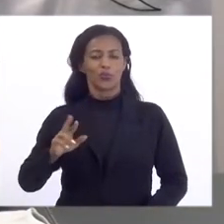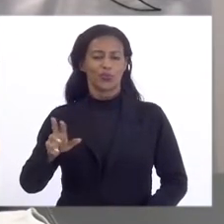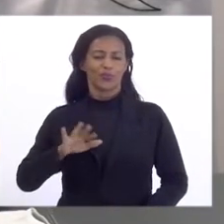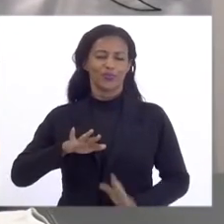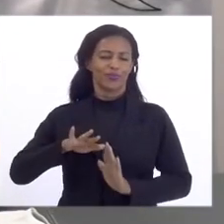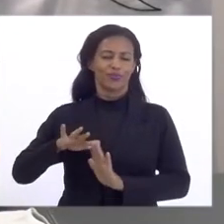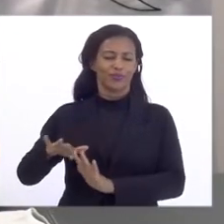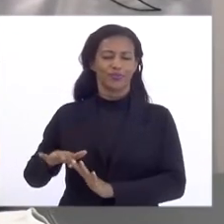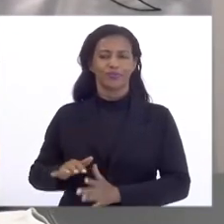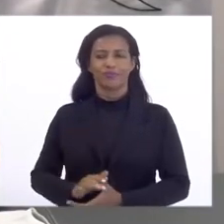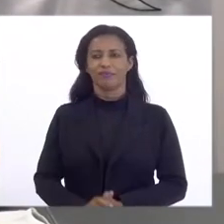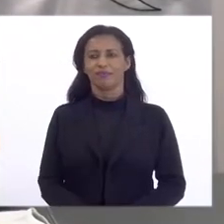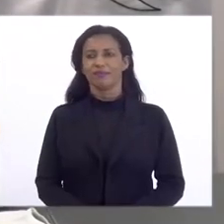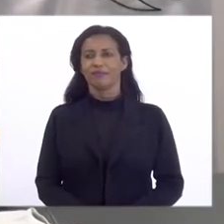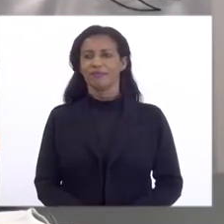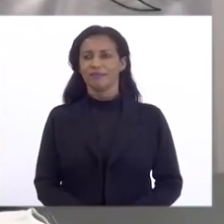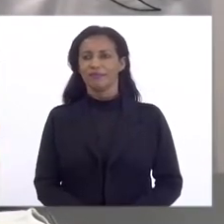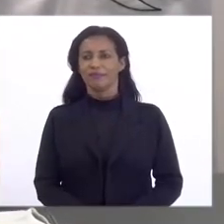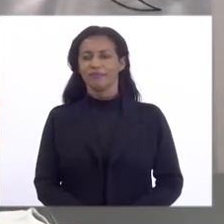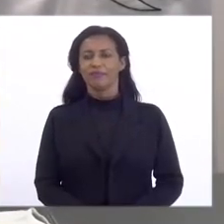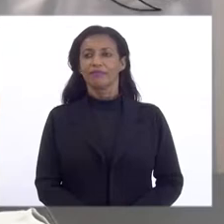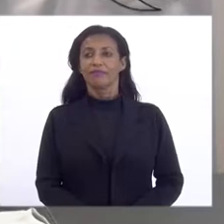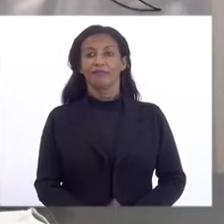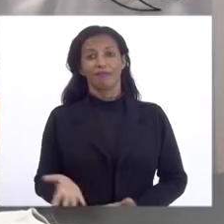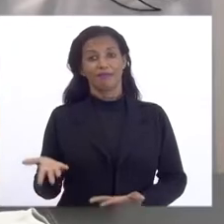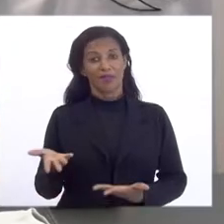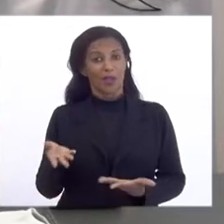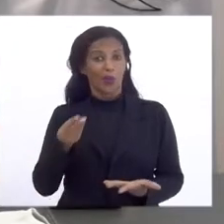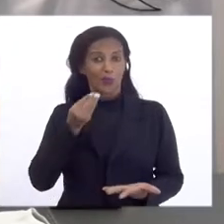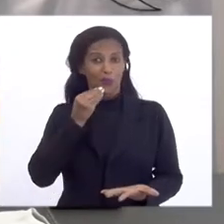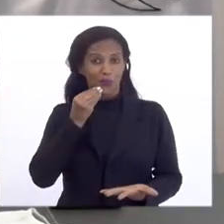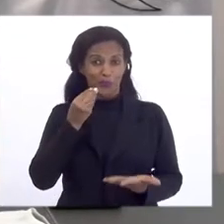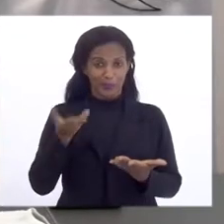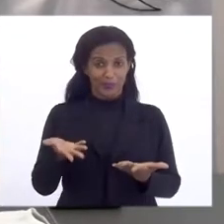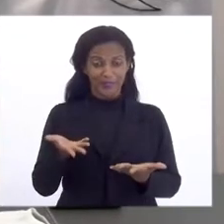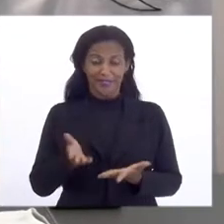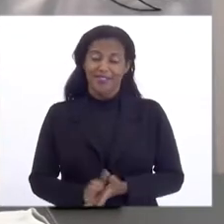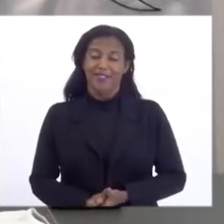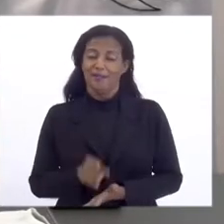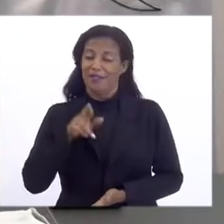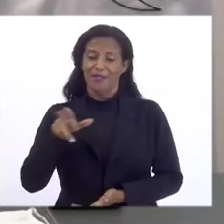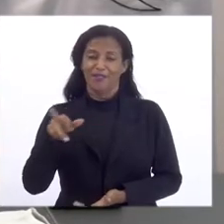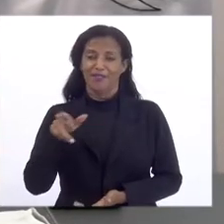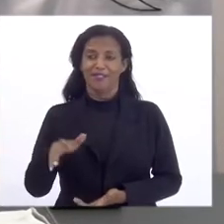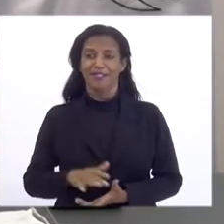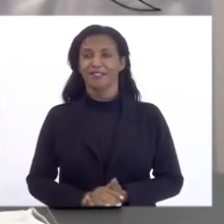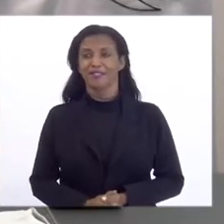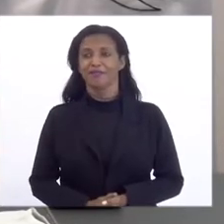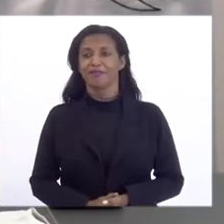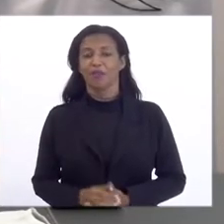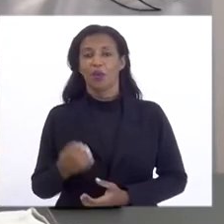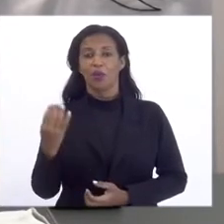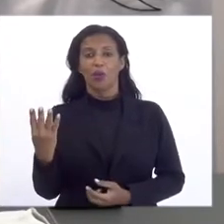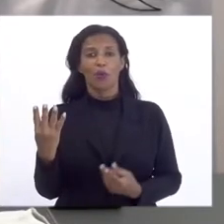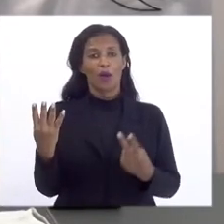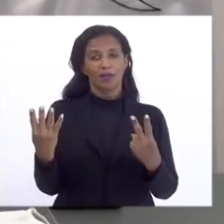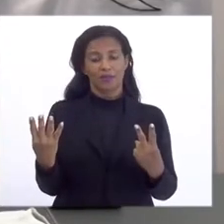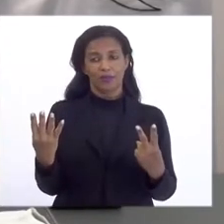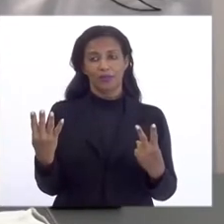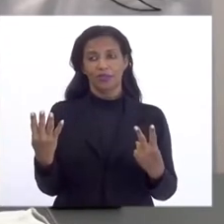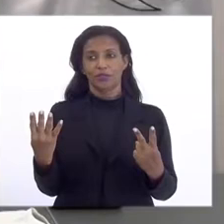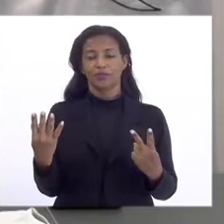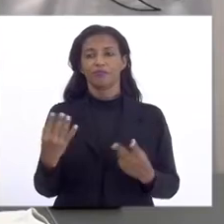Desculpe. Não é. Poderia ser, ele é de, né, Salema, mas... São 4-2,